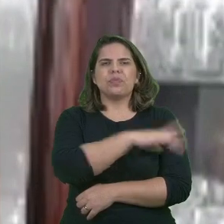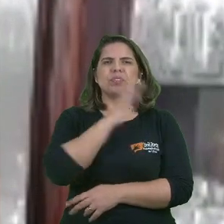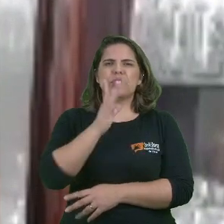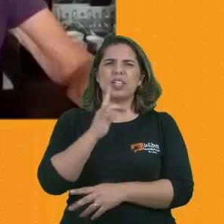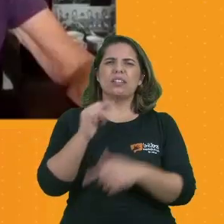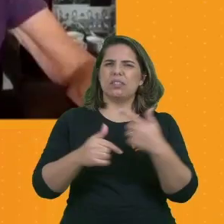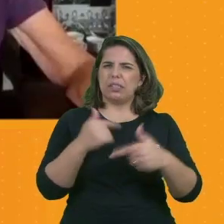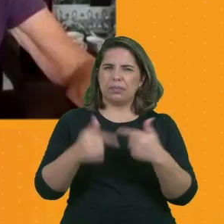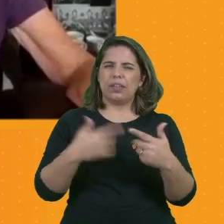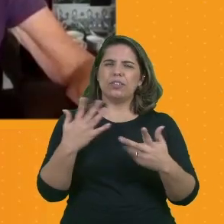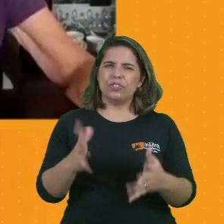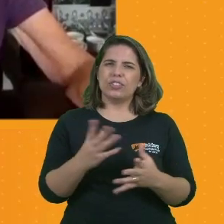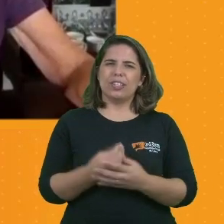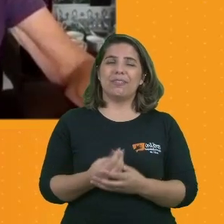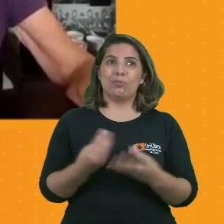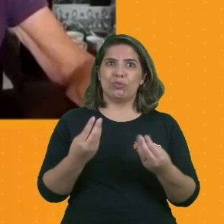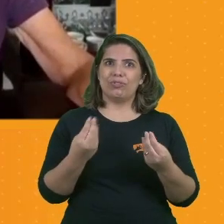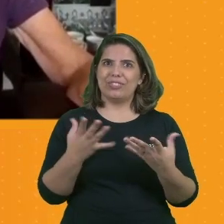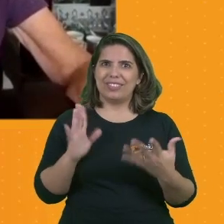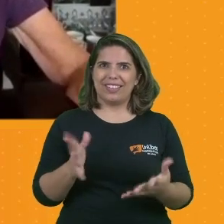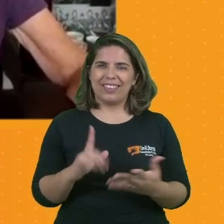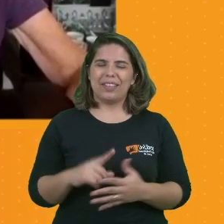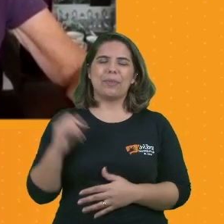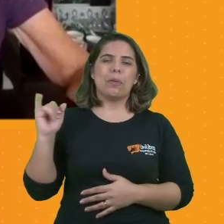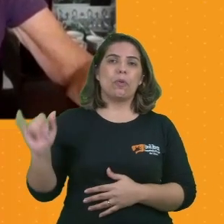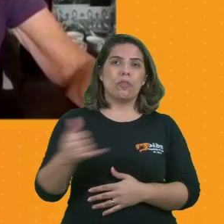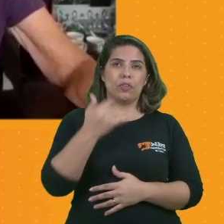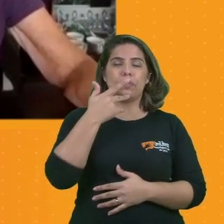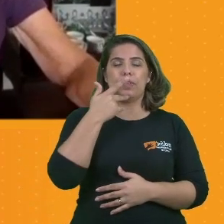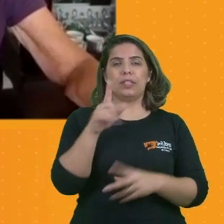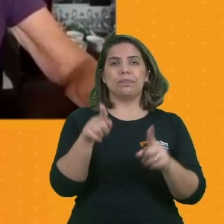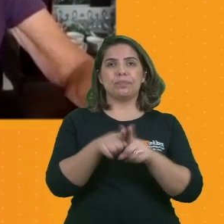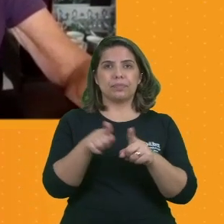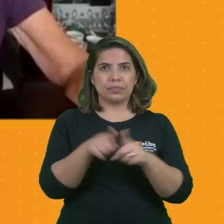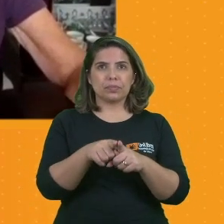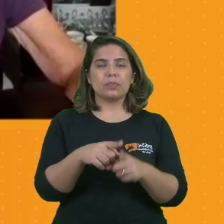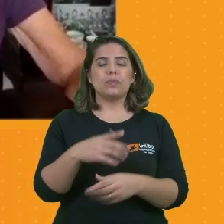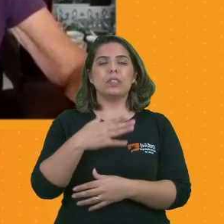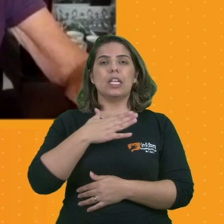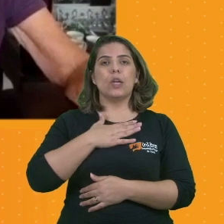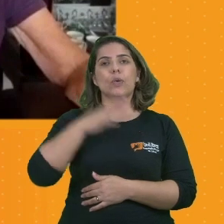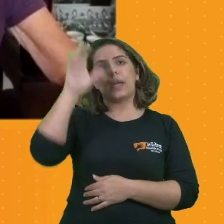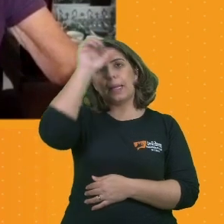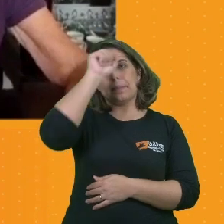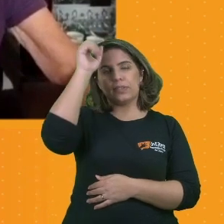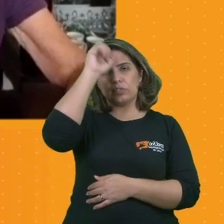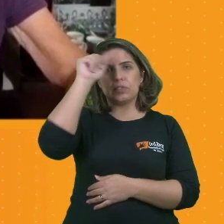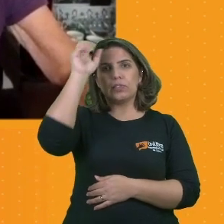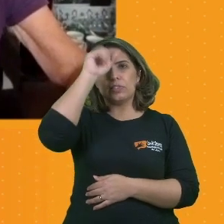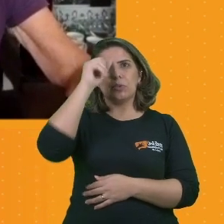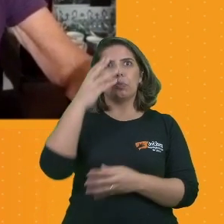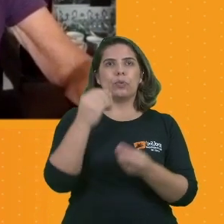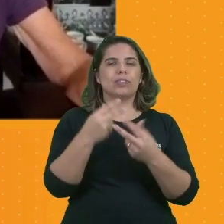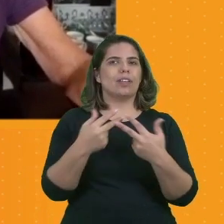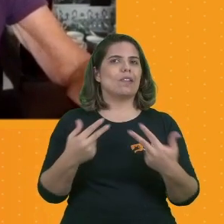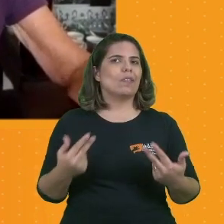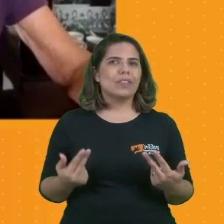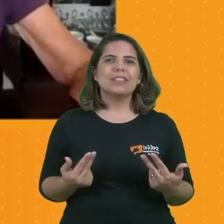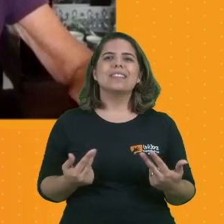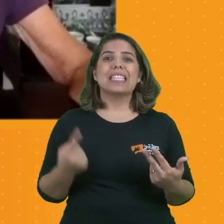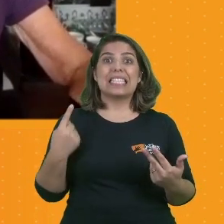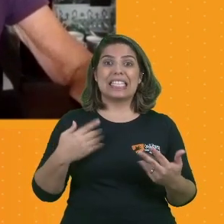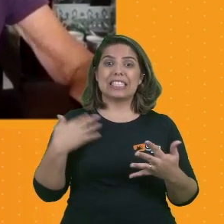muito tempo passar tempo perdido para registrar como eu aprendi muita coisa aprendi